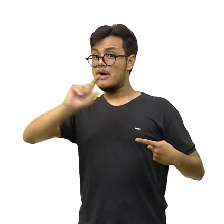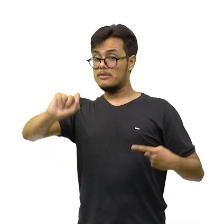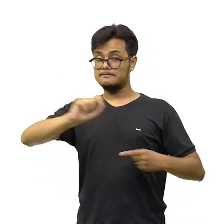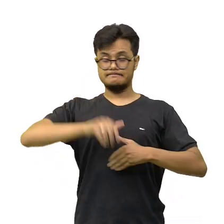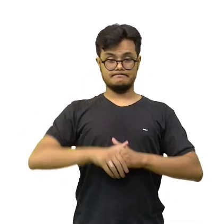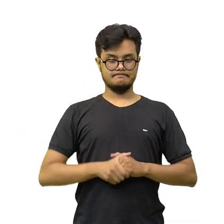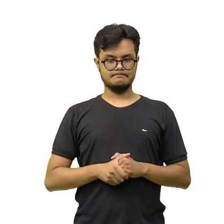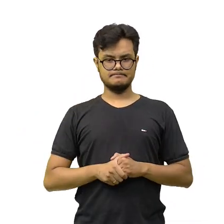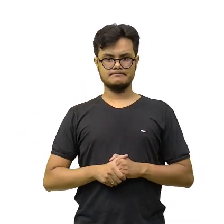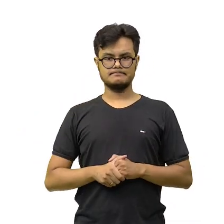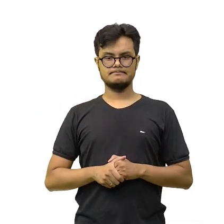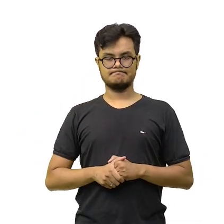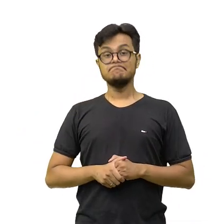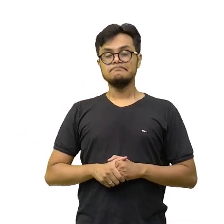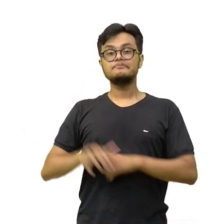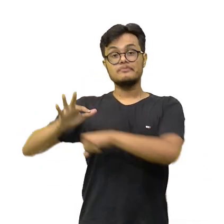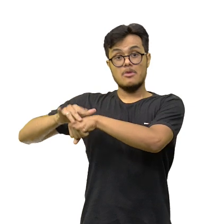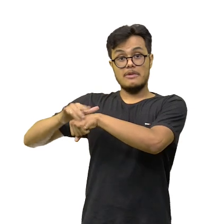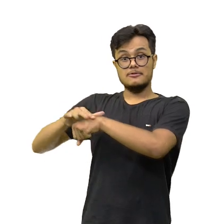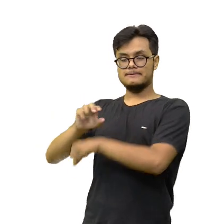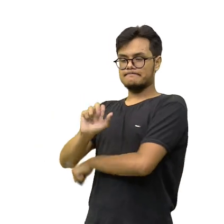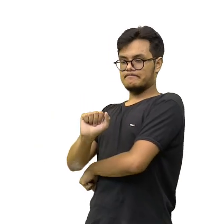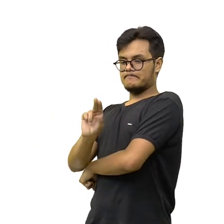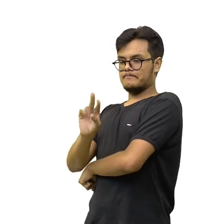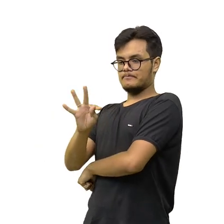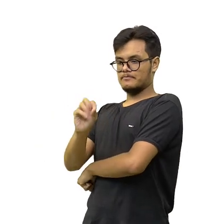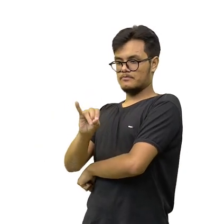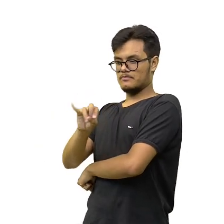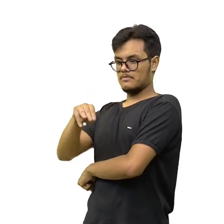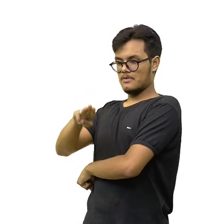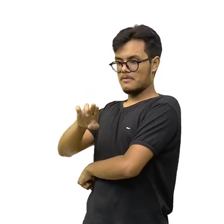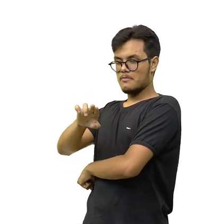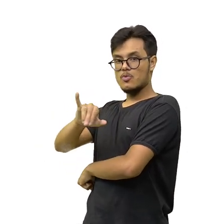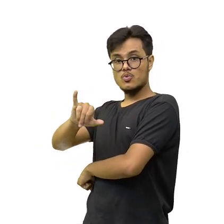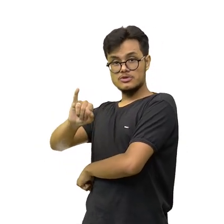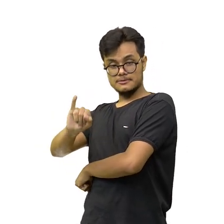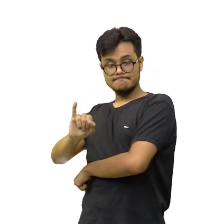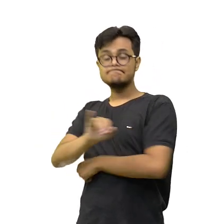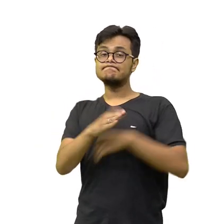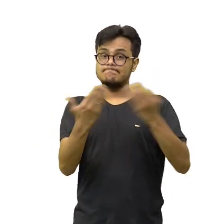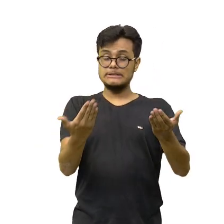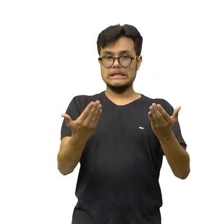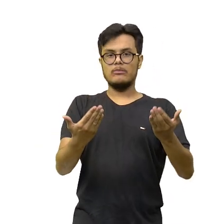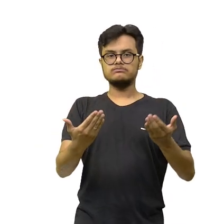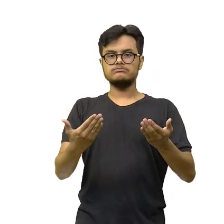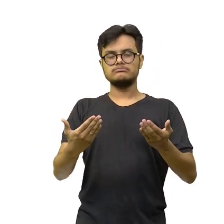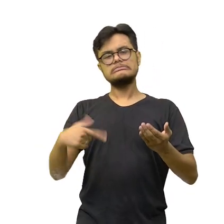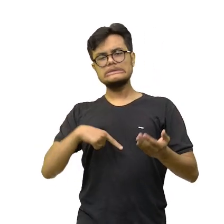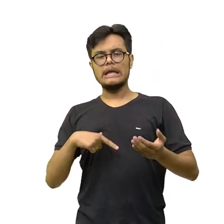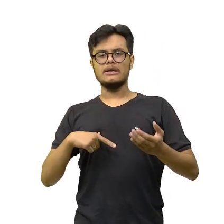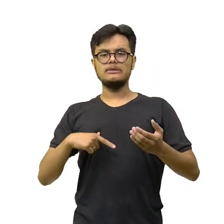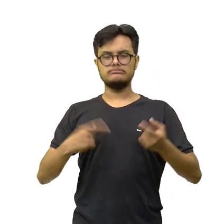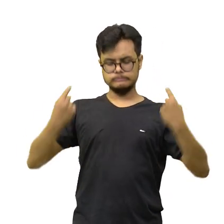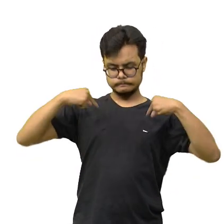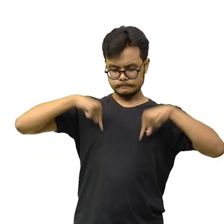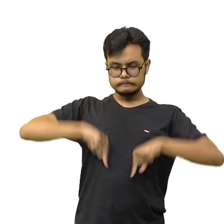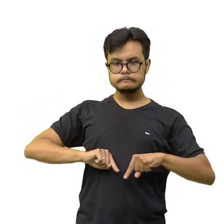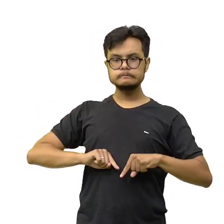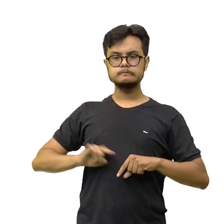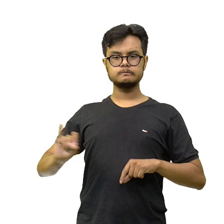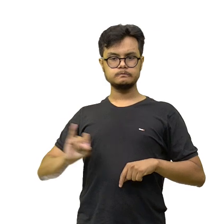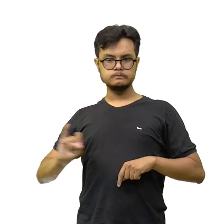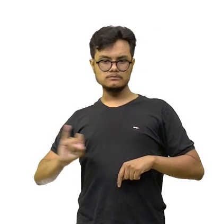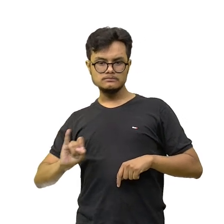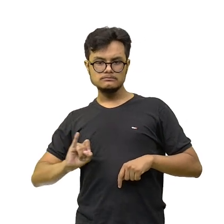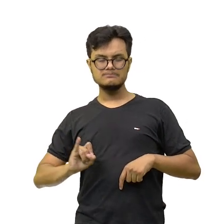autoimune. O que é uma doença autoimune? O sistema imunológico da pessoa, ele passa a